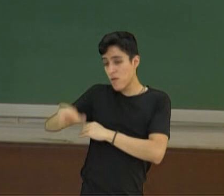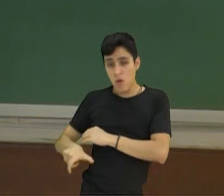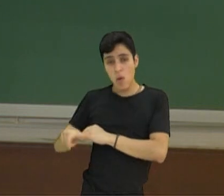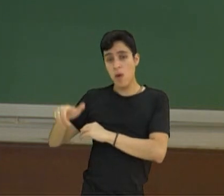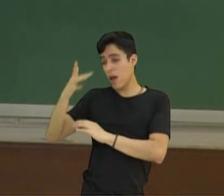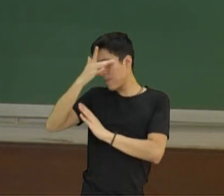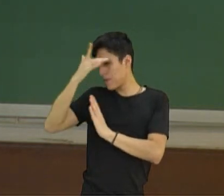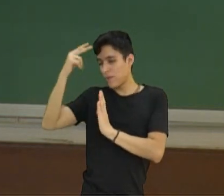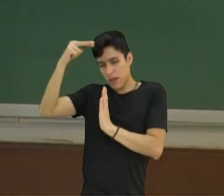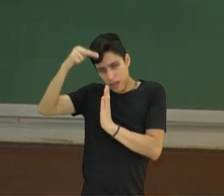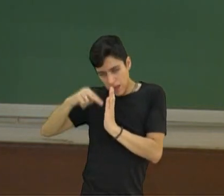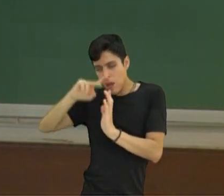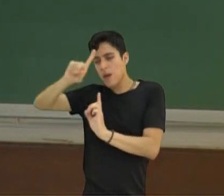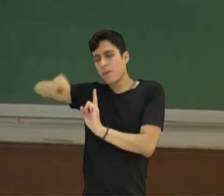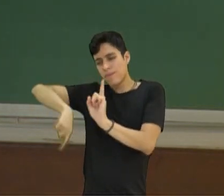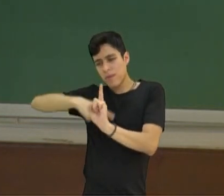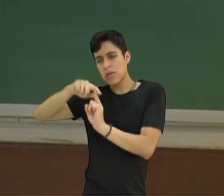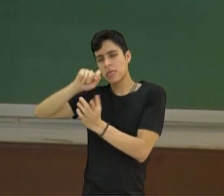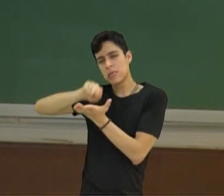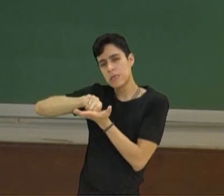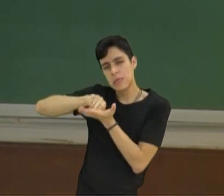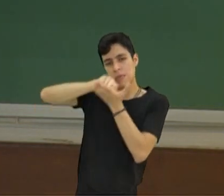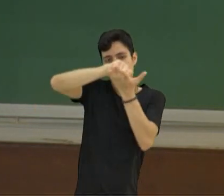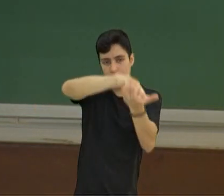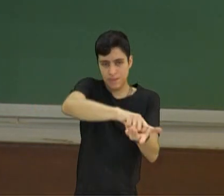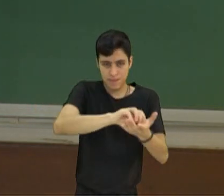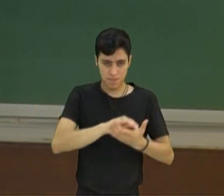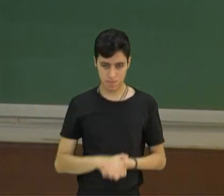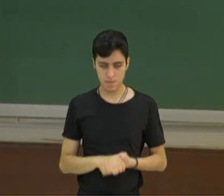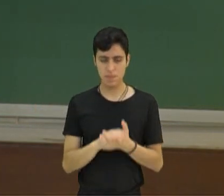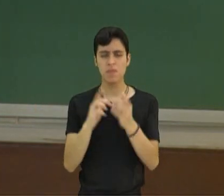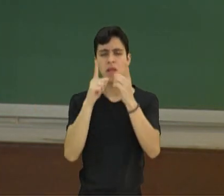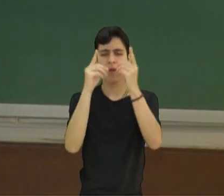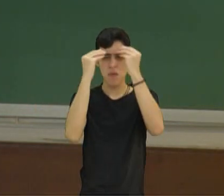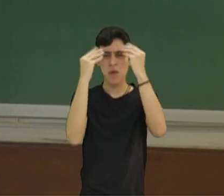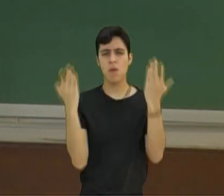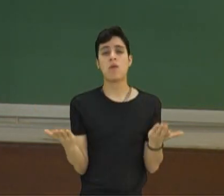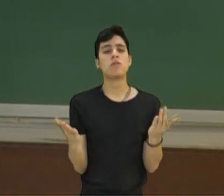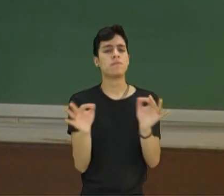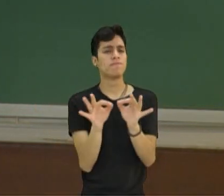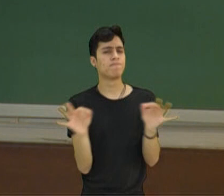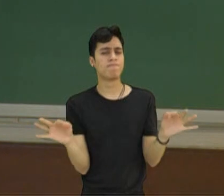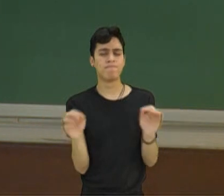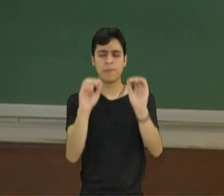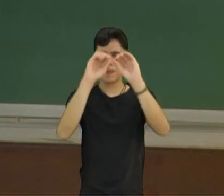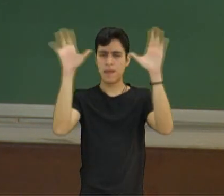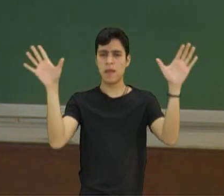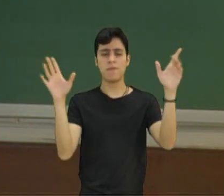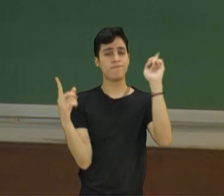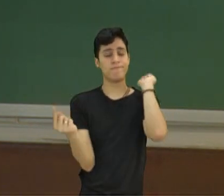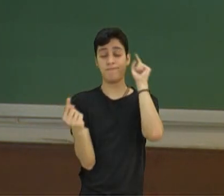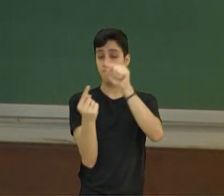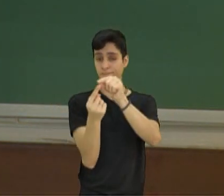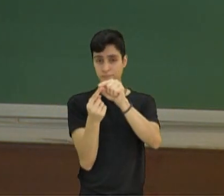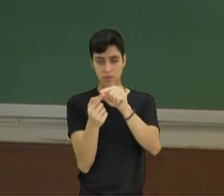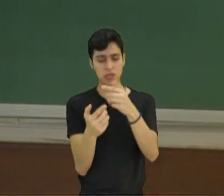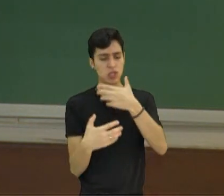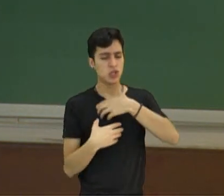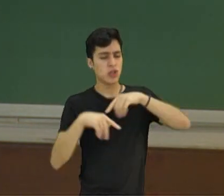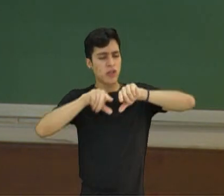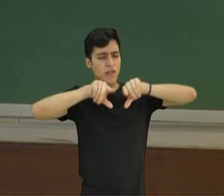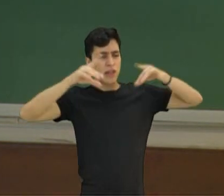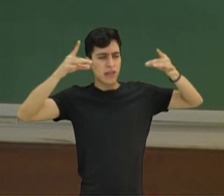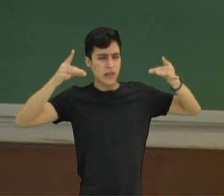é também autor. A linguagem que ele utiliza, uma linguagem simples, clara e objetiva. Frases